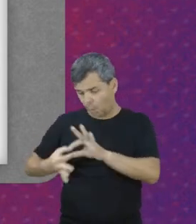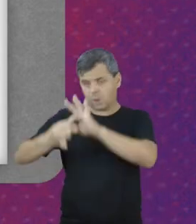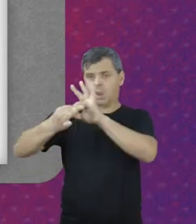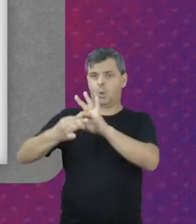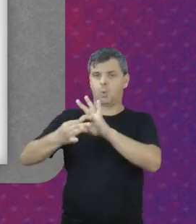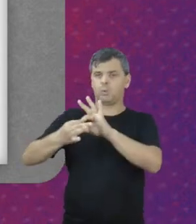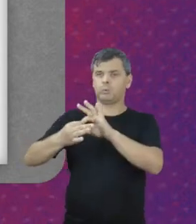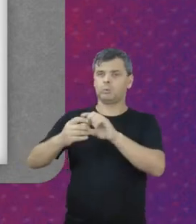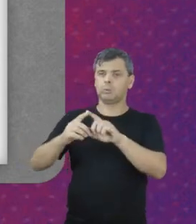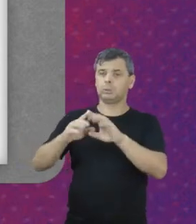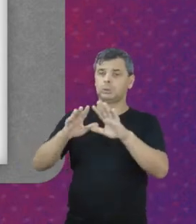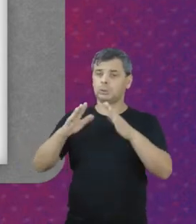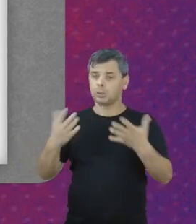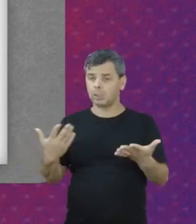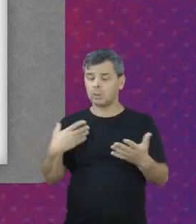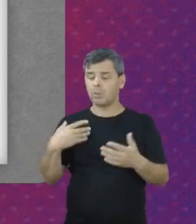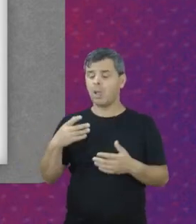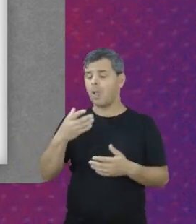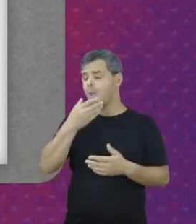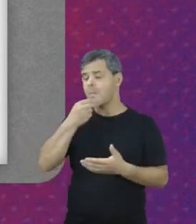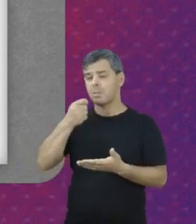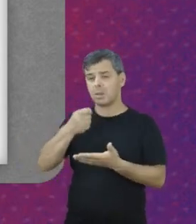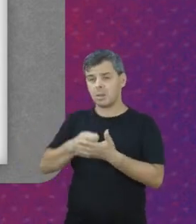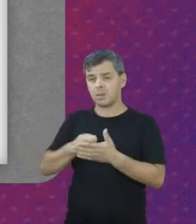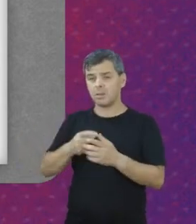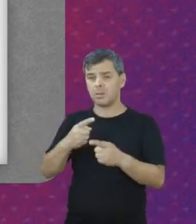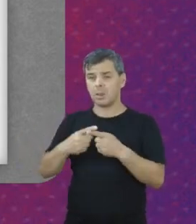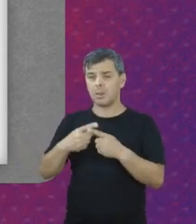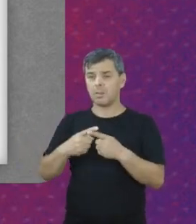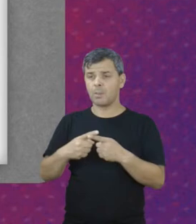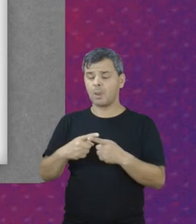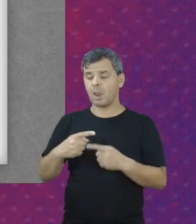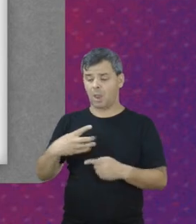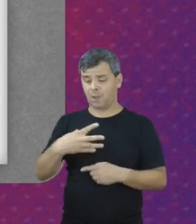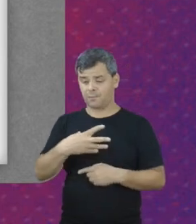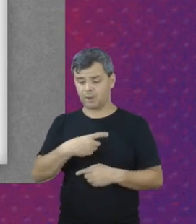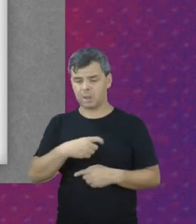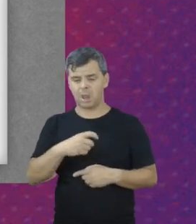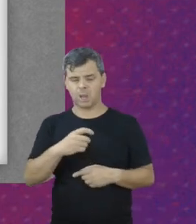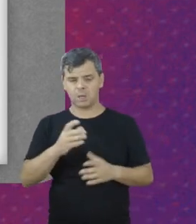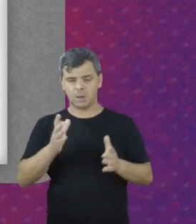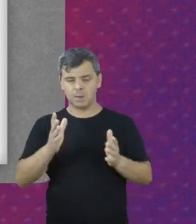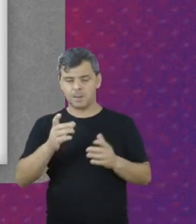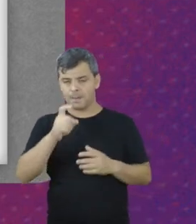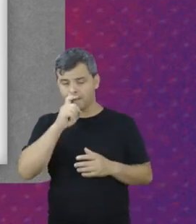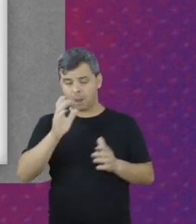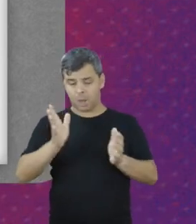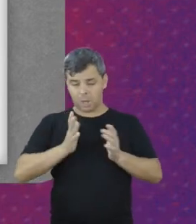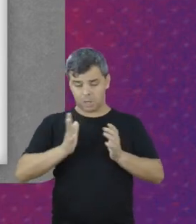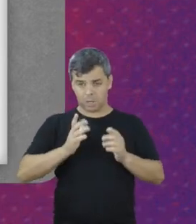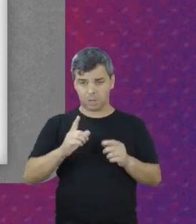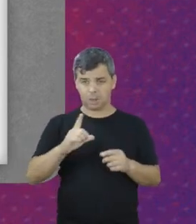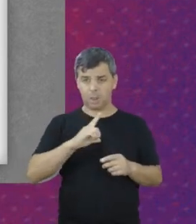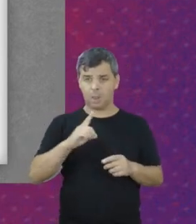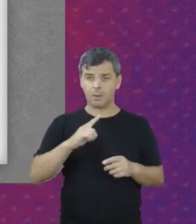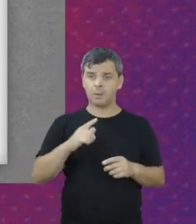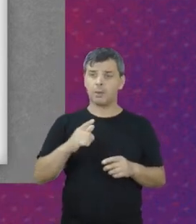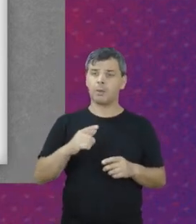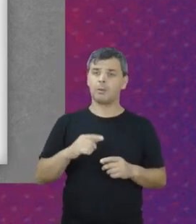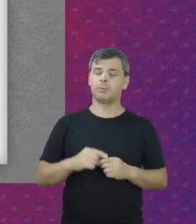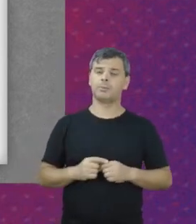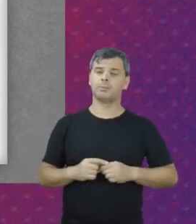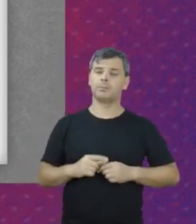interseccionalidade, né? Então, paternalista porque a filhinha de papai, né, que o pai dela já teve acesso e sempre